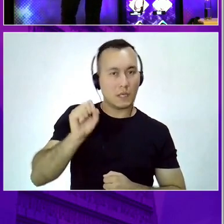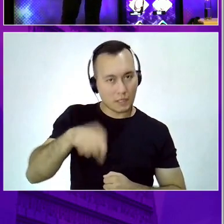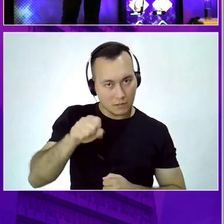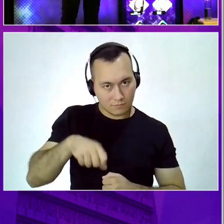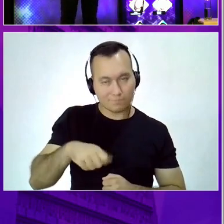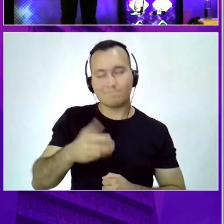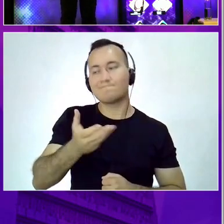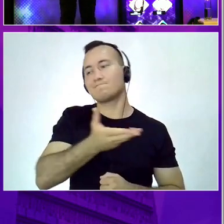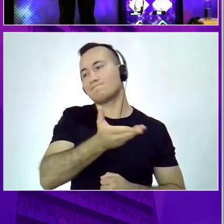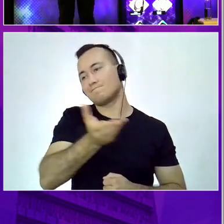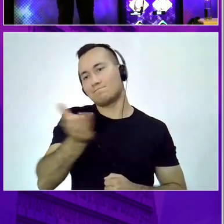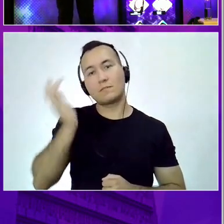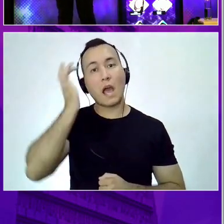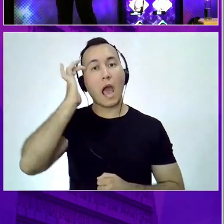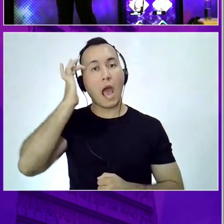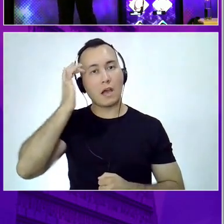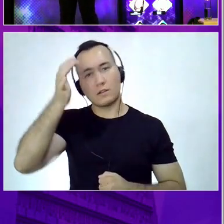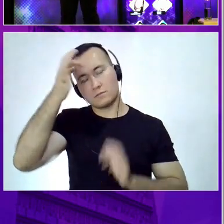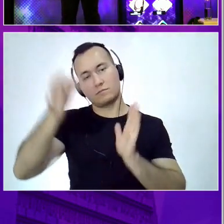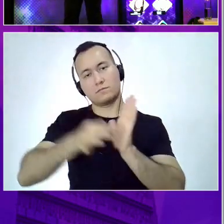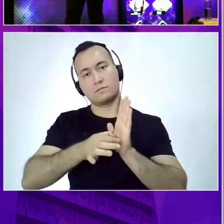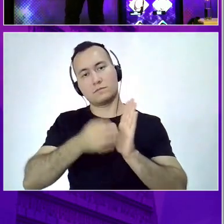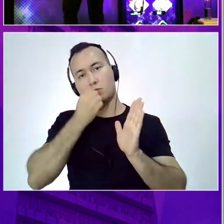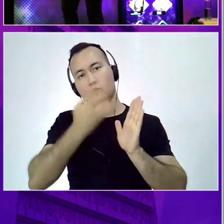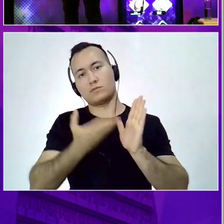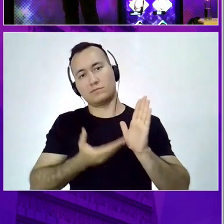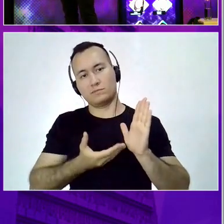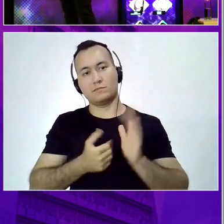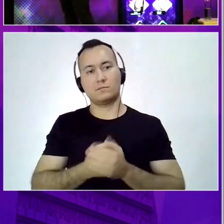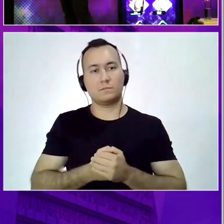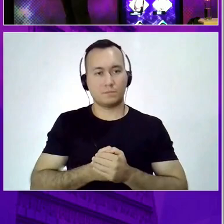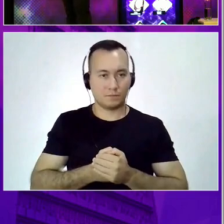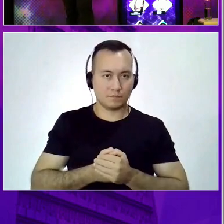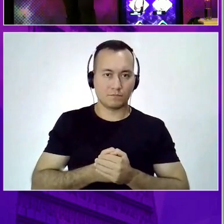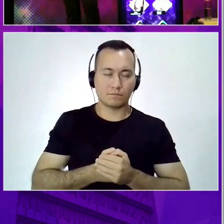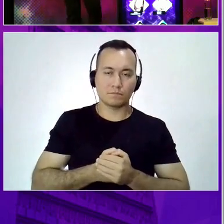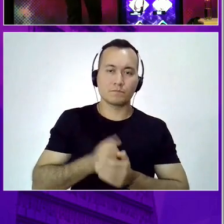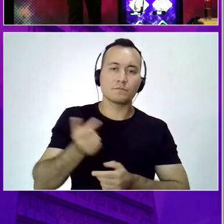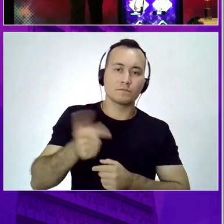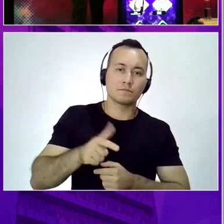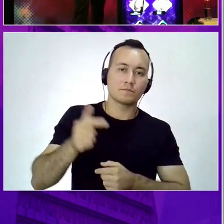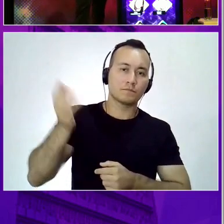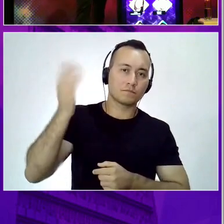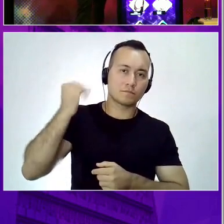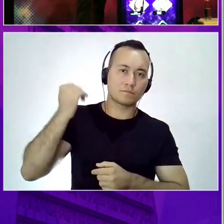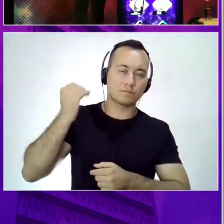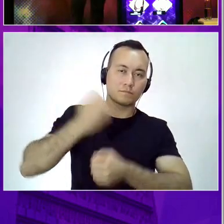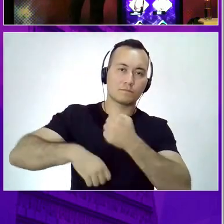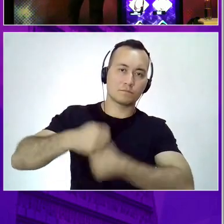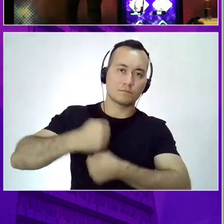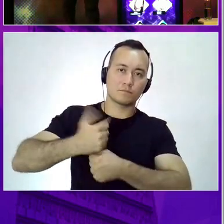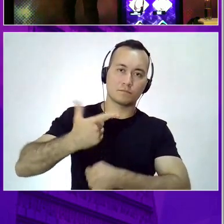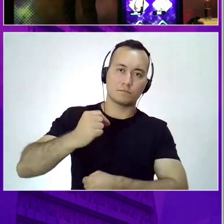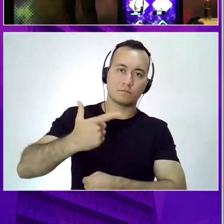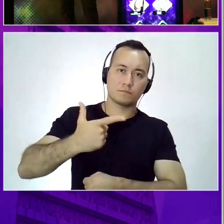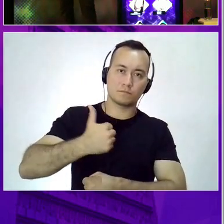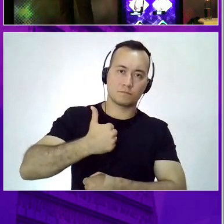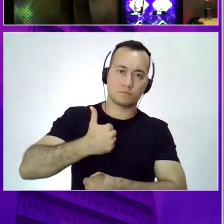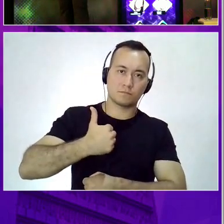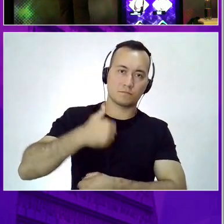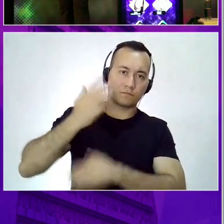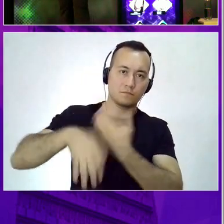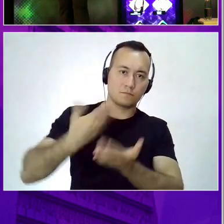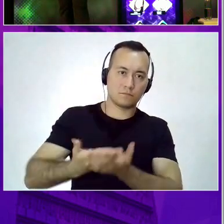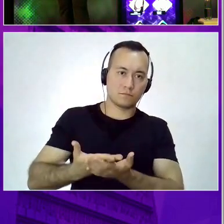estamos falando de 2 anos atrás, é que a inteligência artificial está conquistando mais corações e mentes no